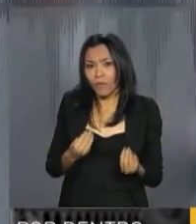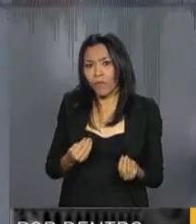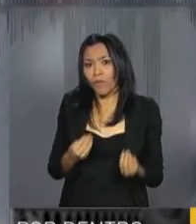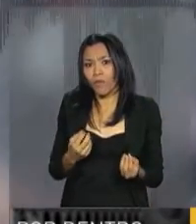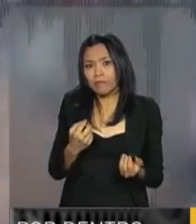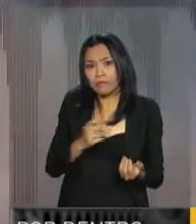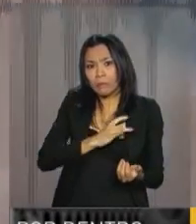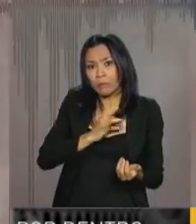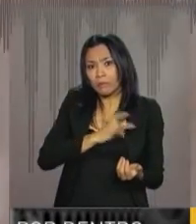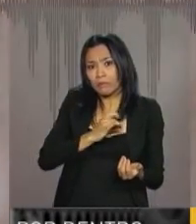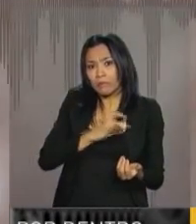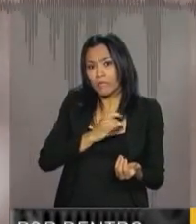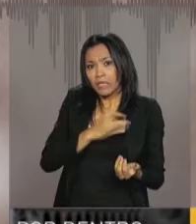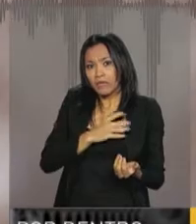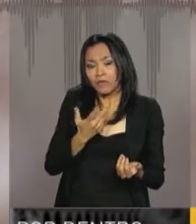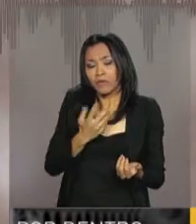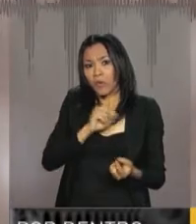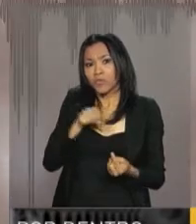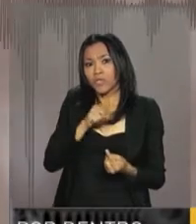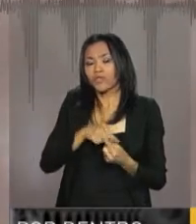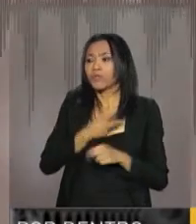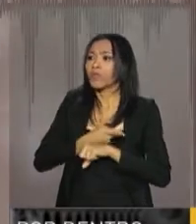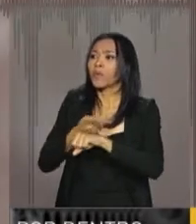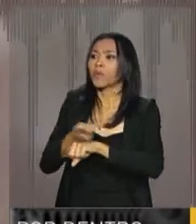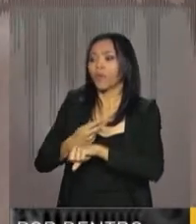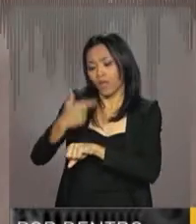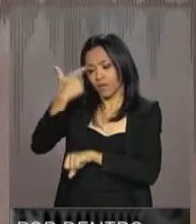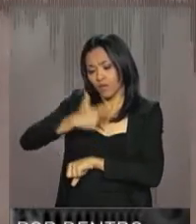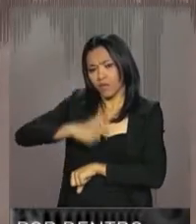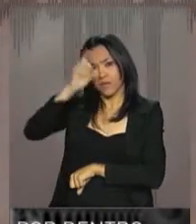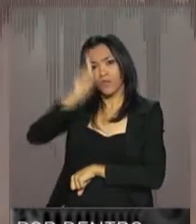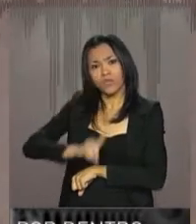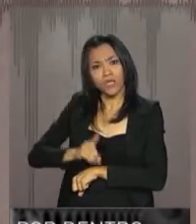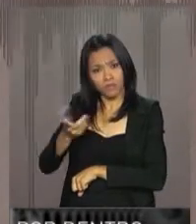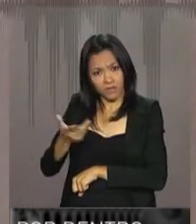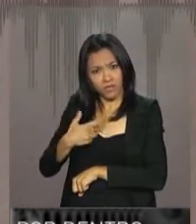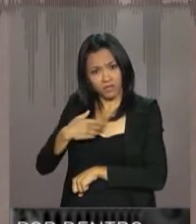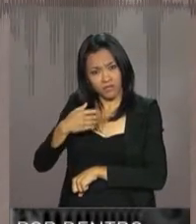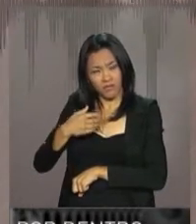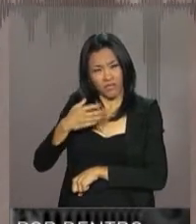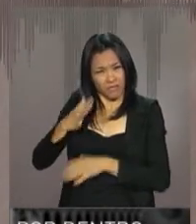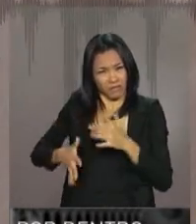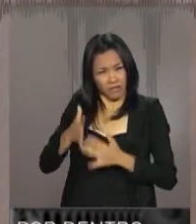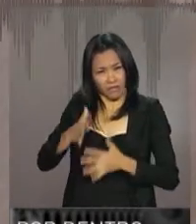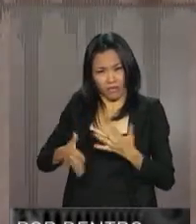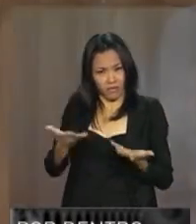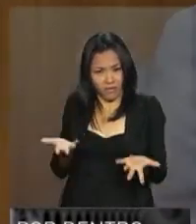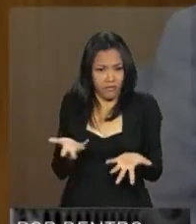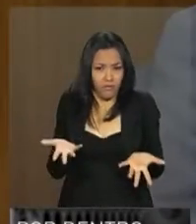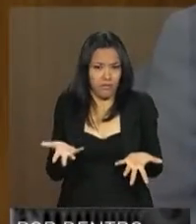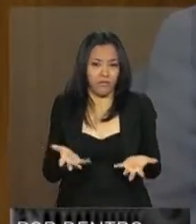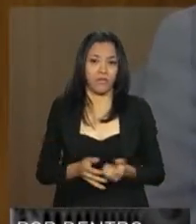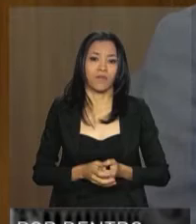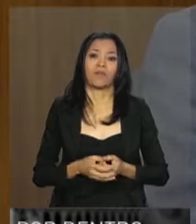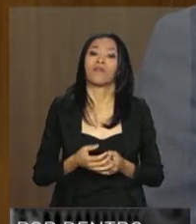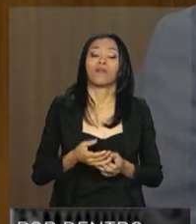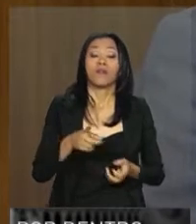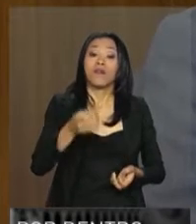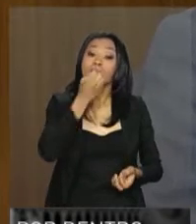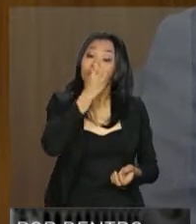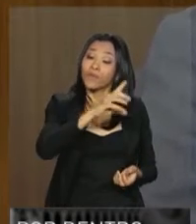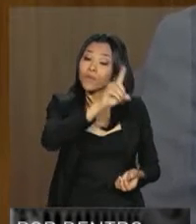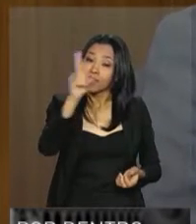do próprio direito gostaria de saber a opinião do senhor acha disso daiane bom dia bom dia os ouvintes da rádio